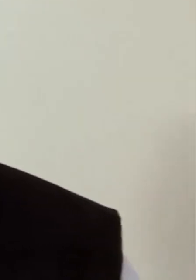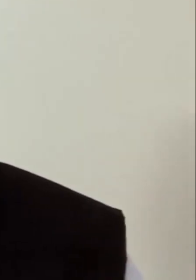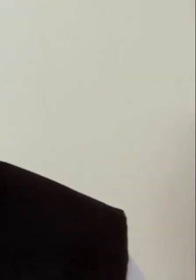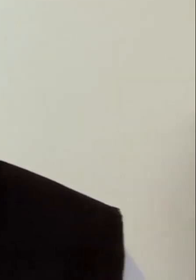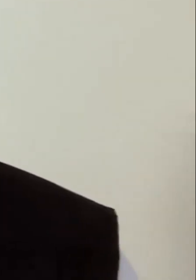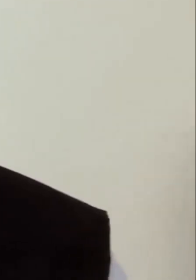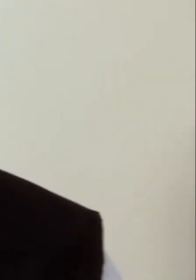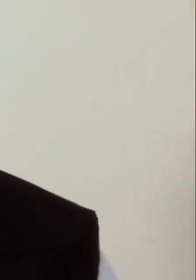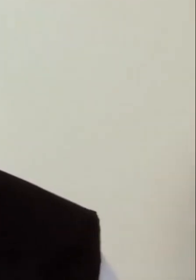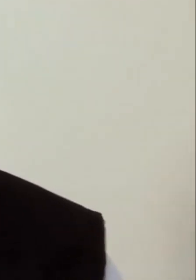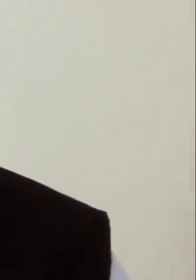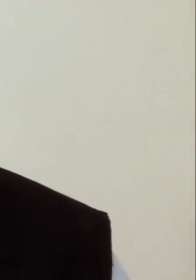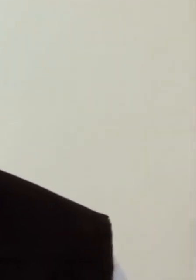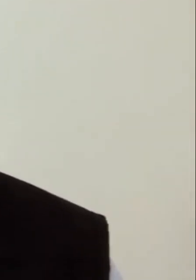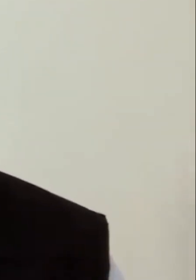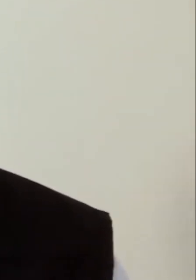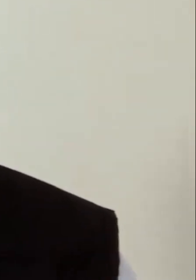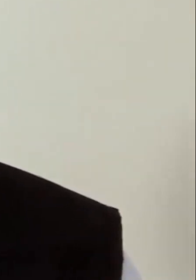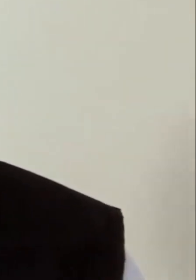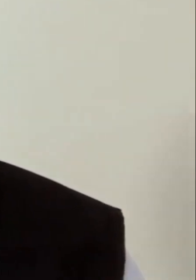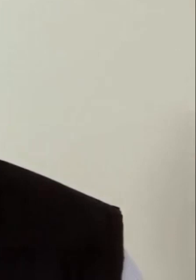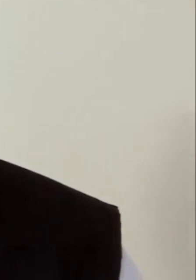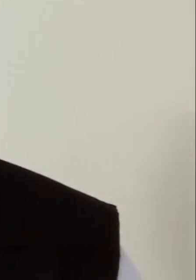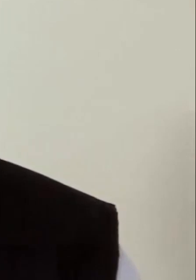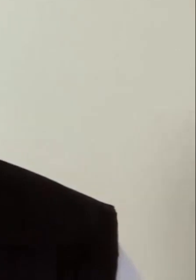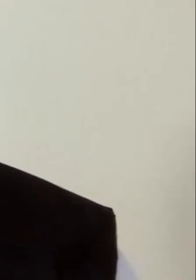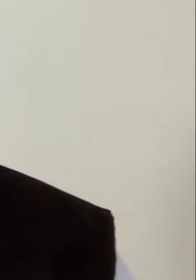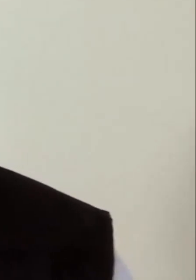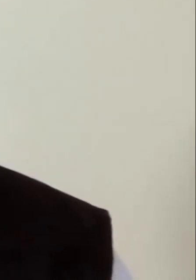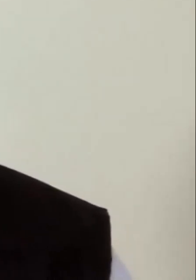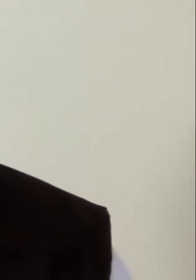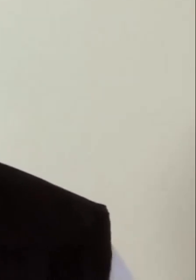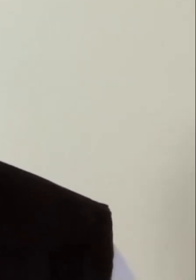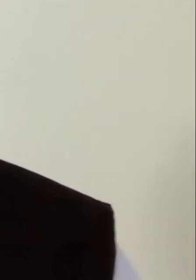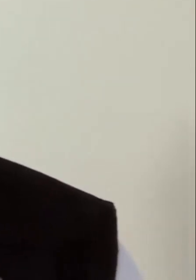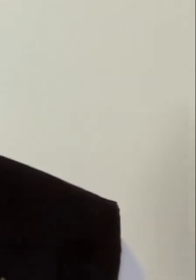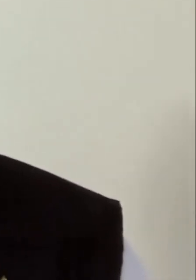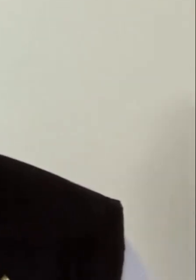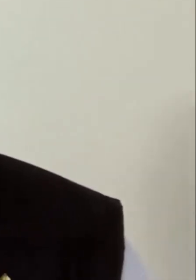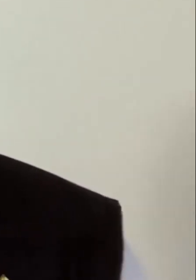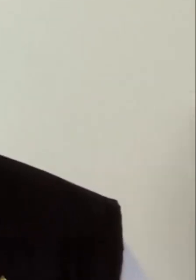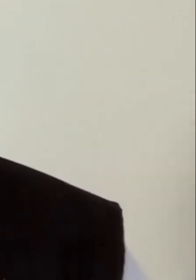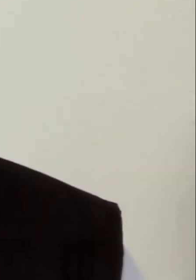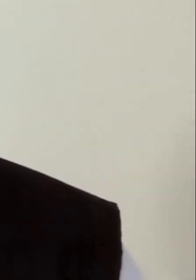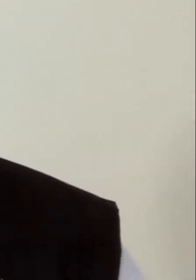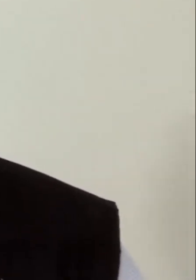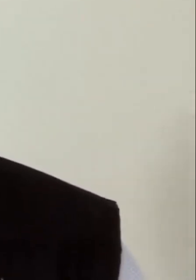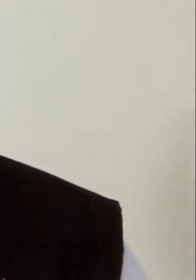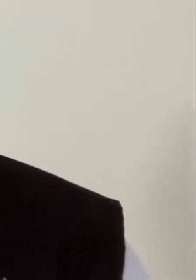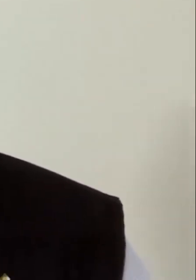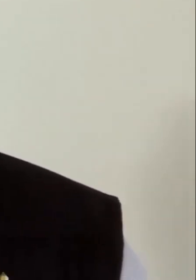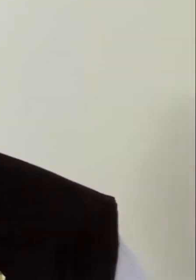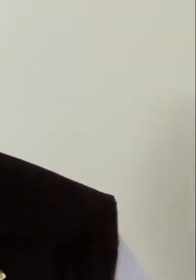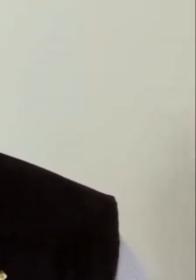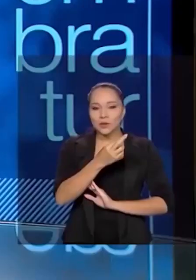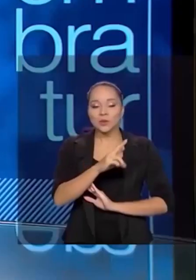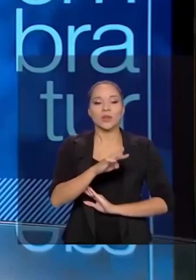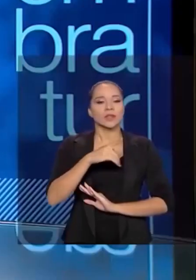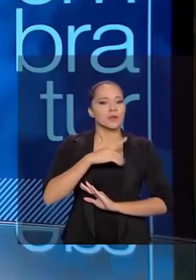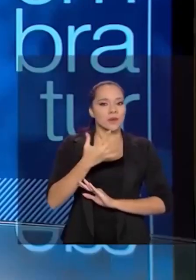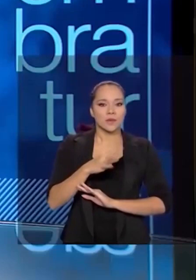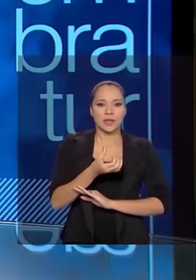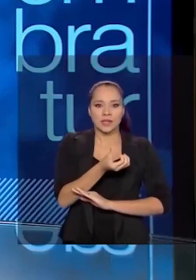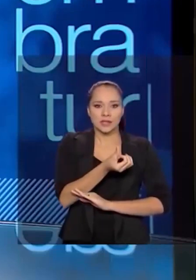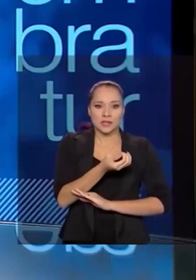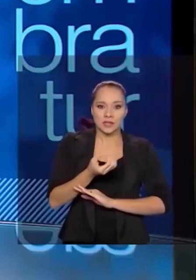a comissão instaurou ainda um processo disciplinar contra o ex-ministro do Turismo Gilson Ilson Machado por dizer que o presidente